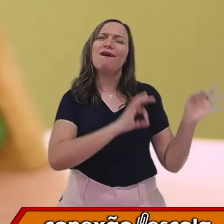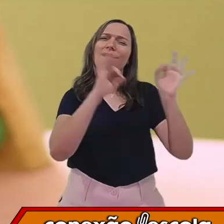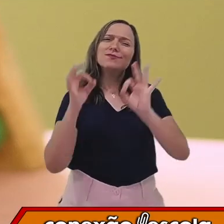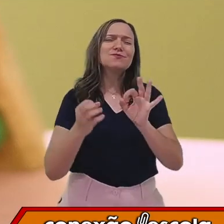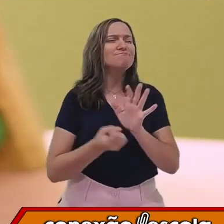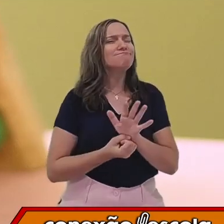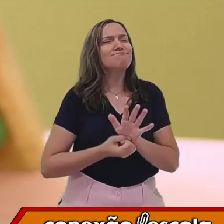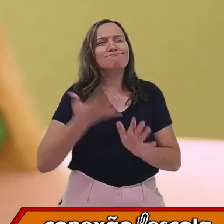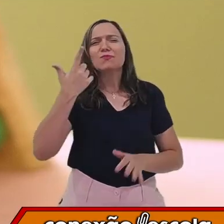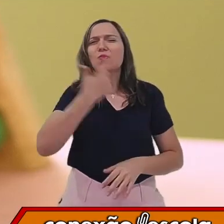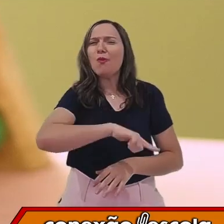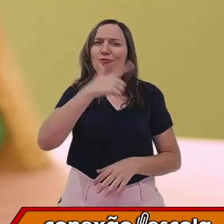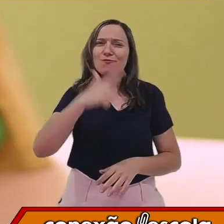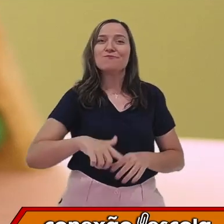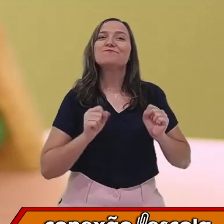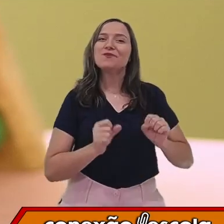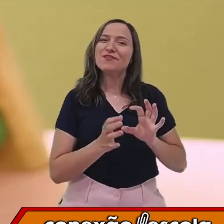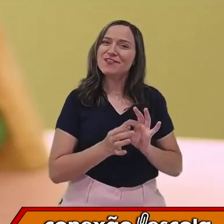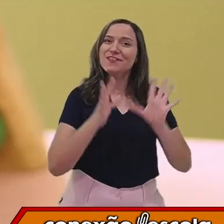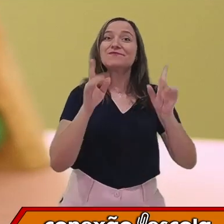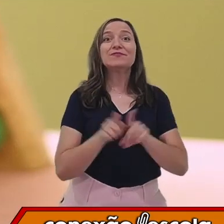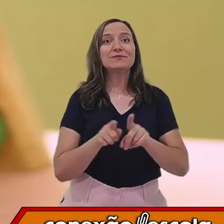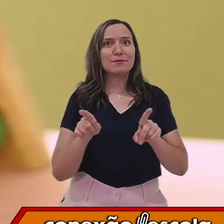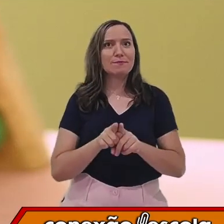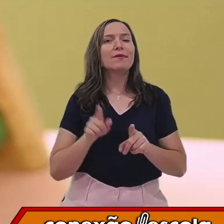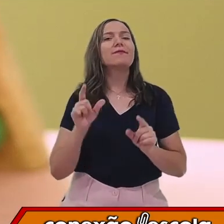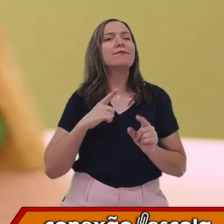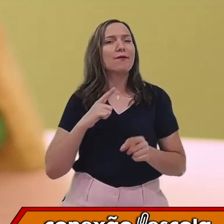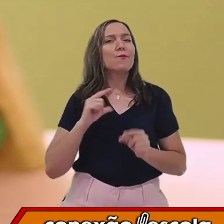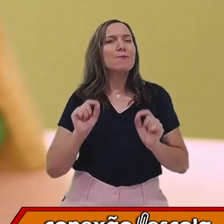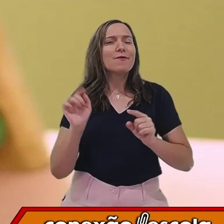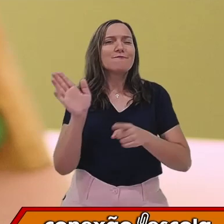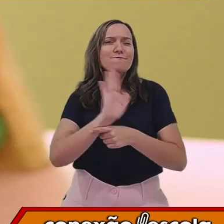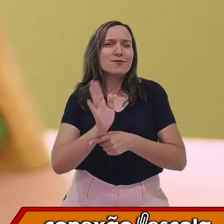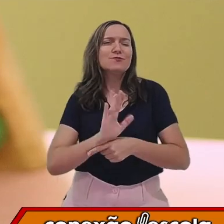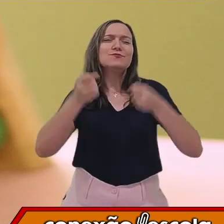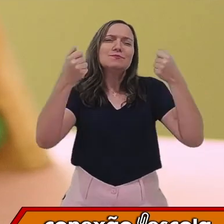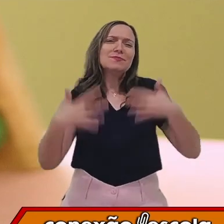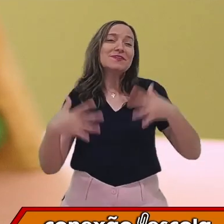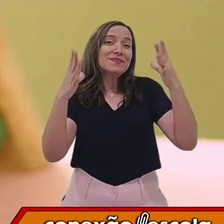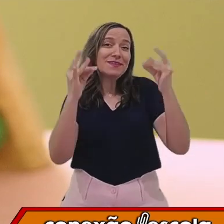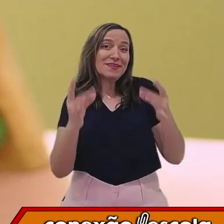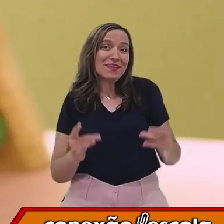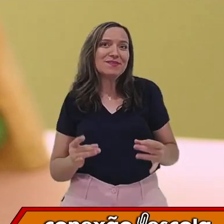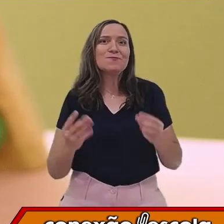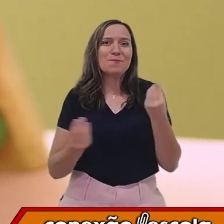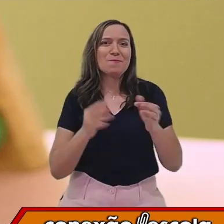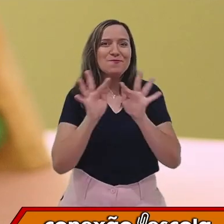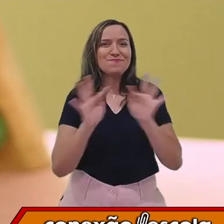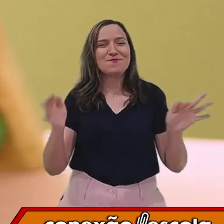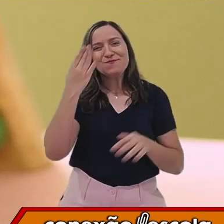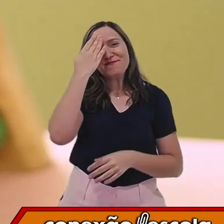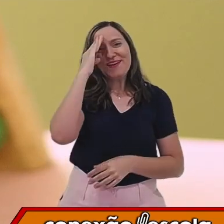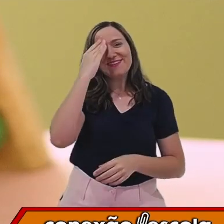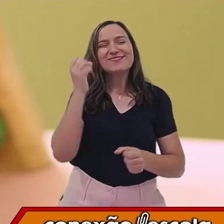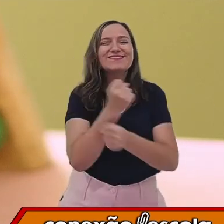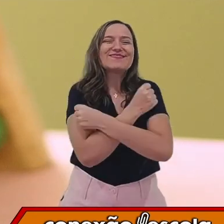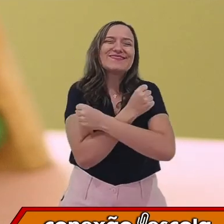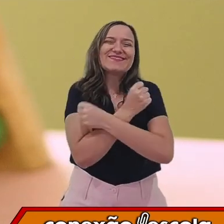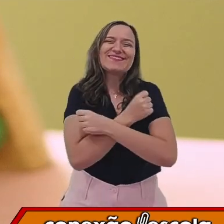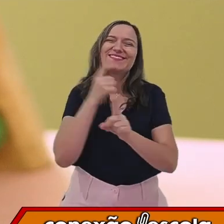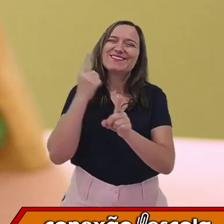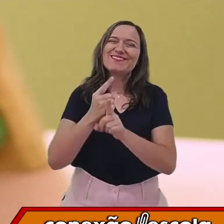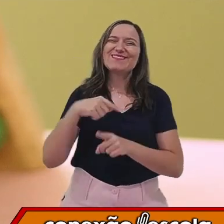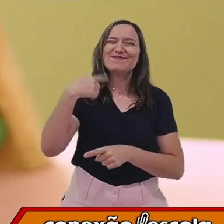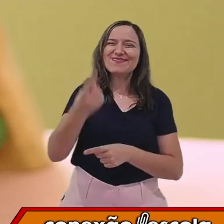você precisar essa aula e assista também o vídeo da demonstração da fórmula de Bhaskara um grande abraço e até a próxima